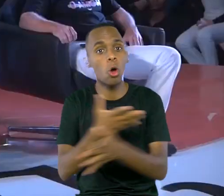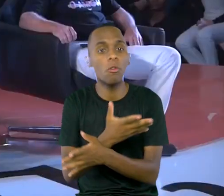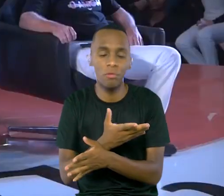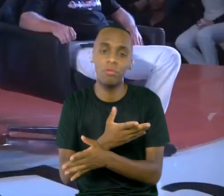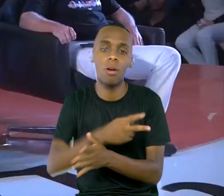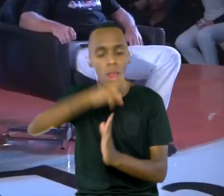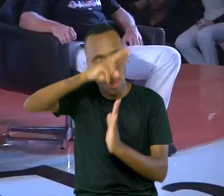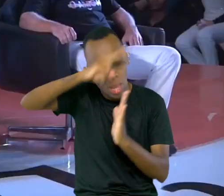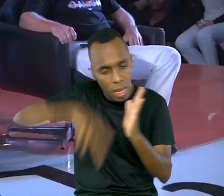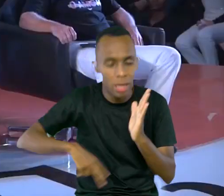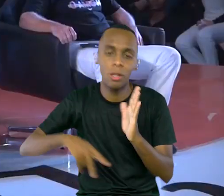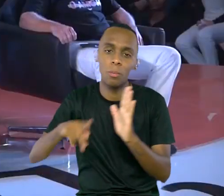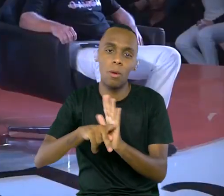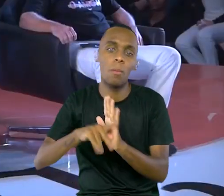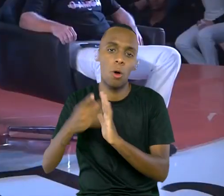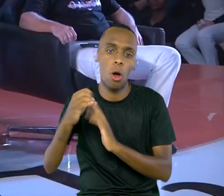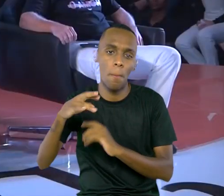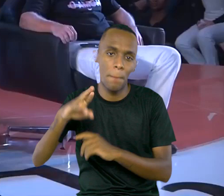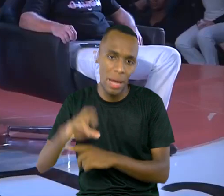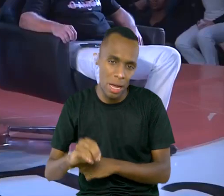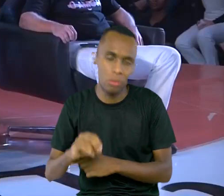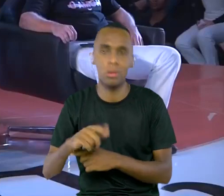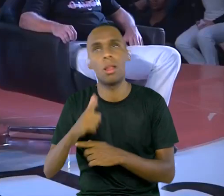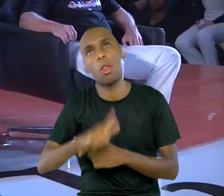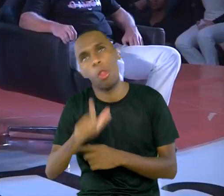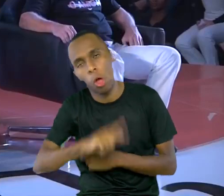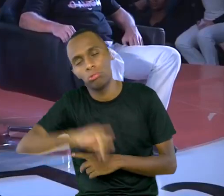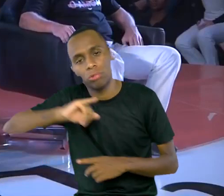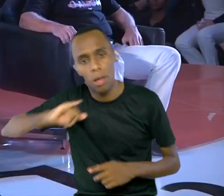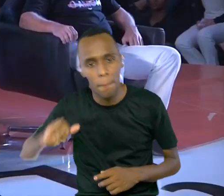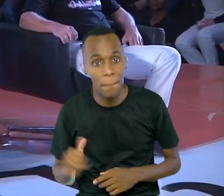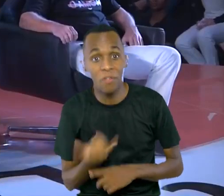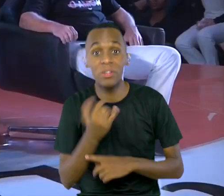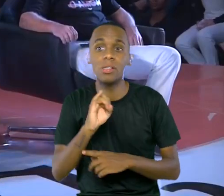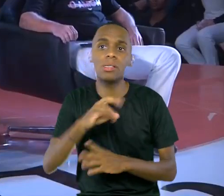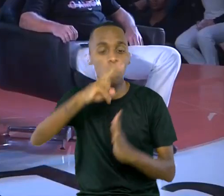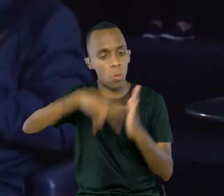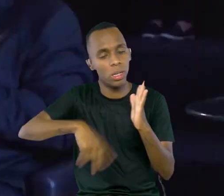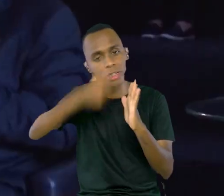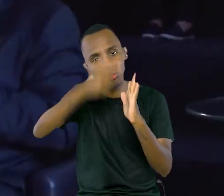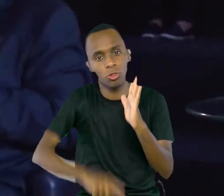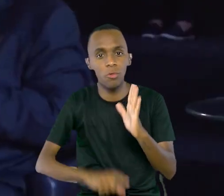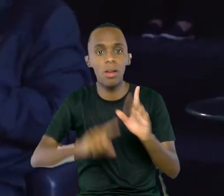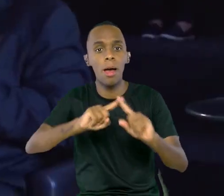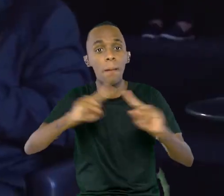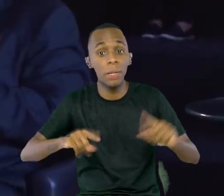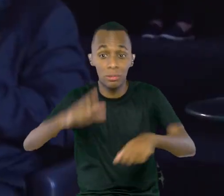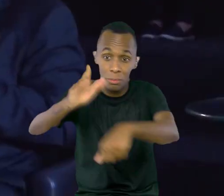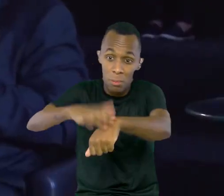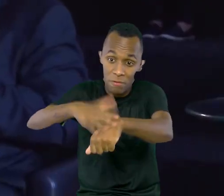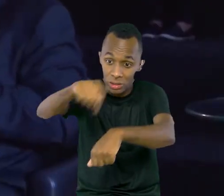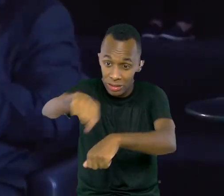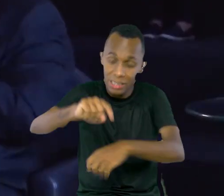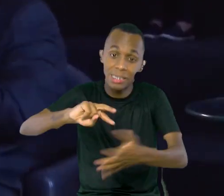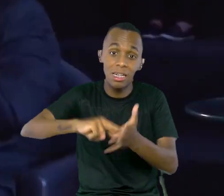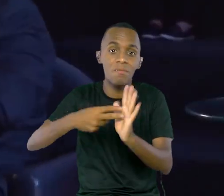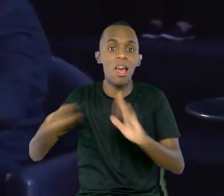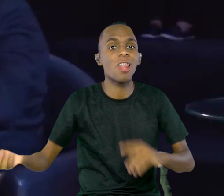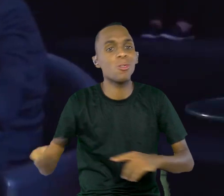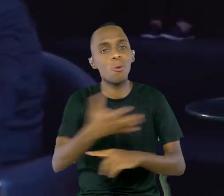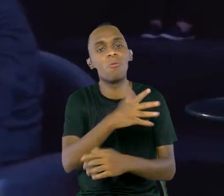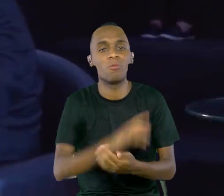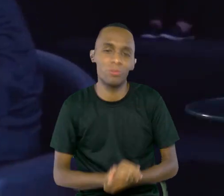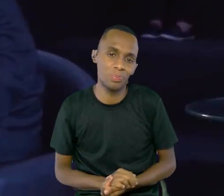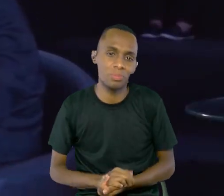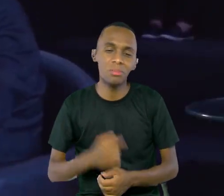o inédito lendo Homero. Claro, diria ele, que eu vou aproveitar se eu ler de novo, mas para você vai